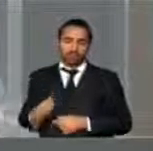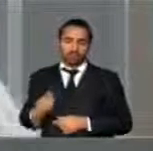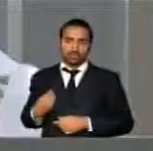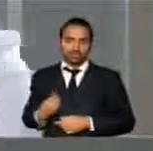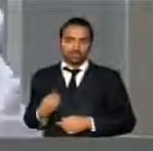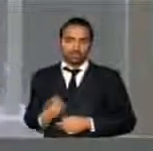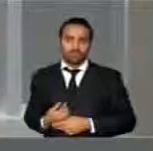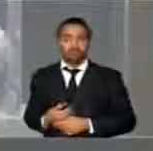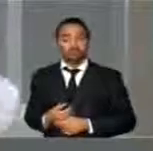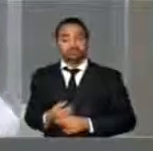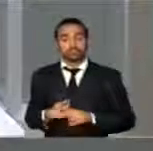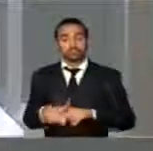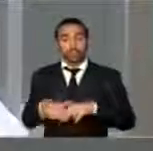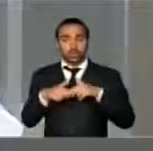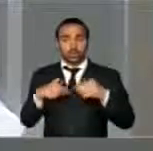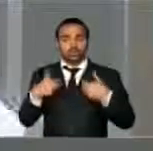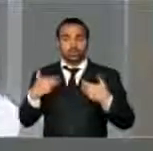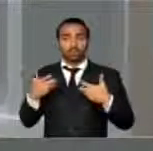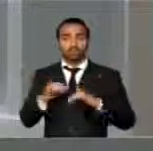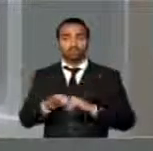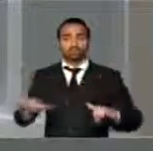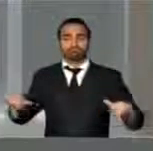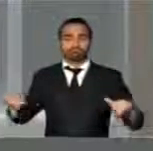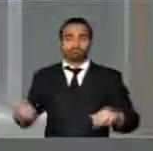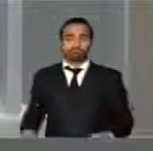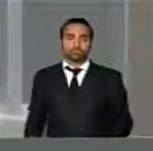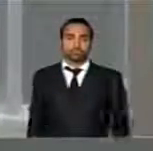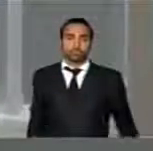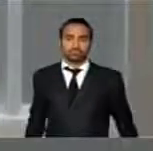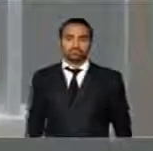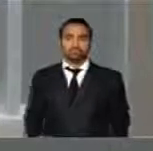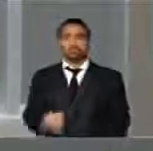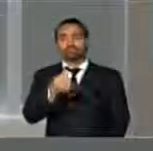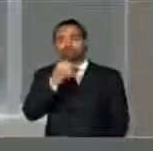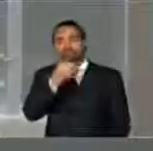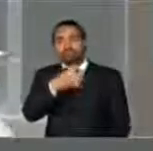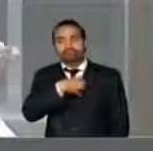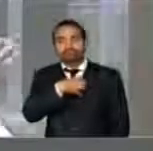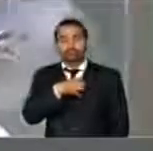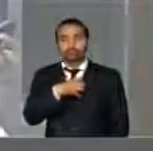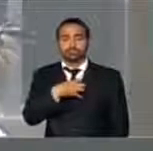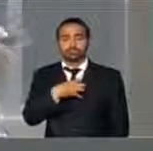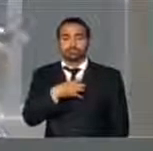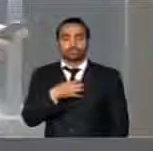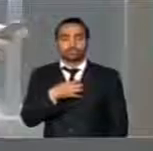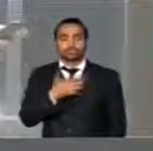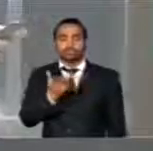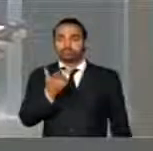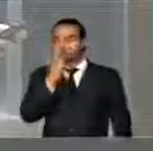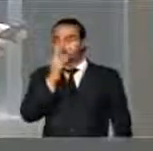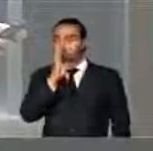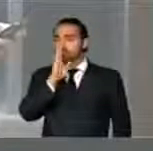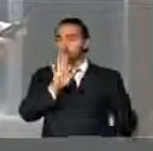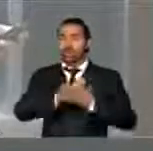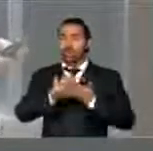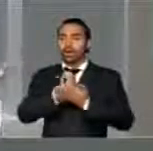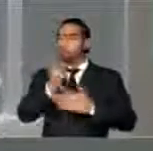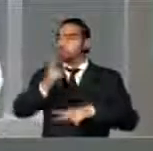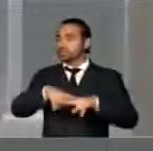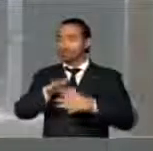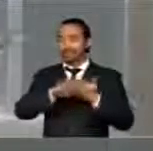vida humana. Portanto, eu queria deixar esse registro, lamentando a impunidade que ainda